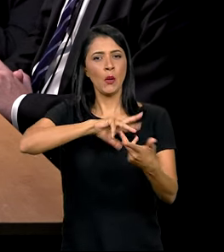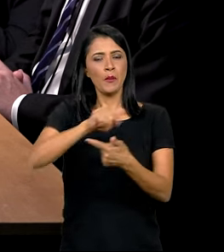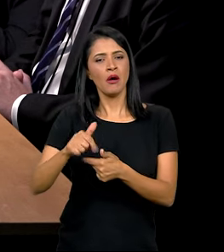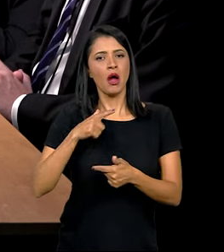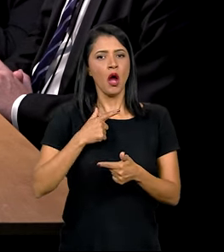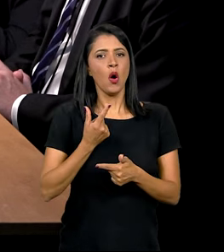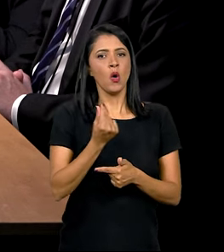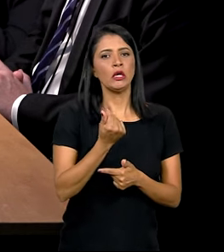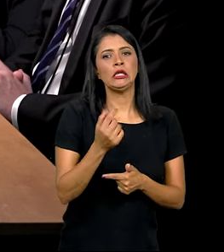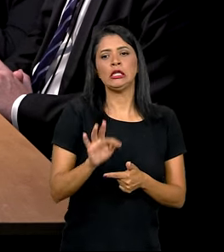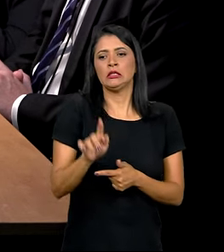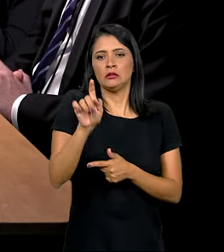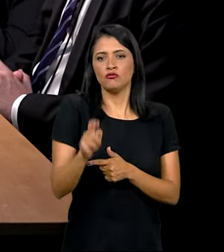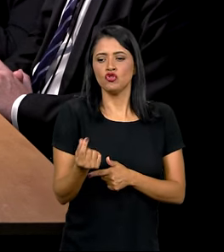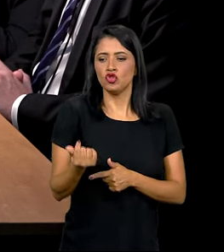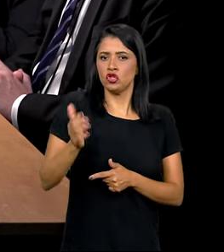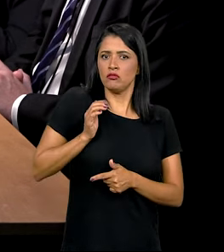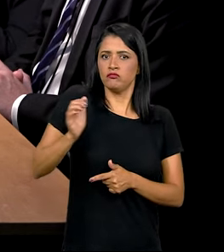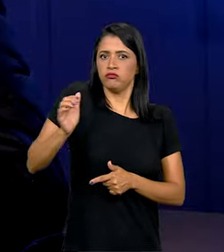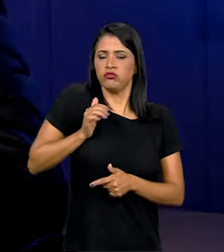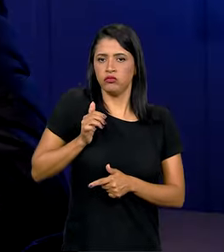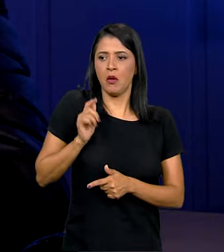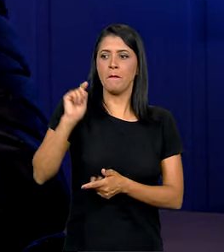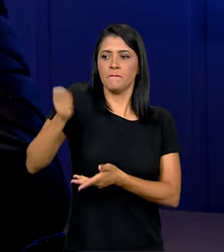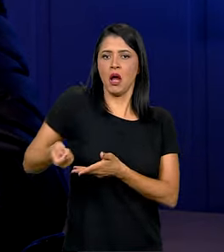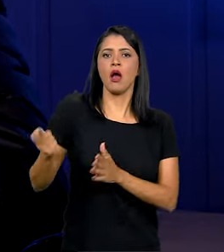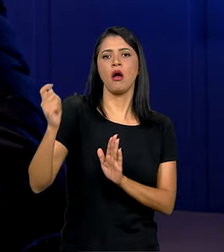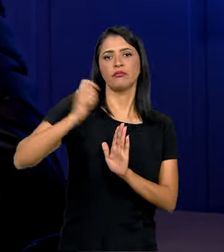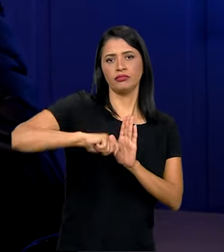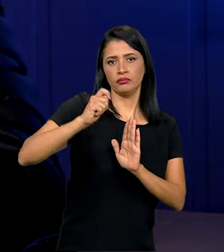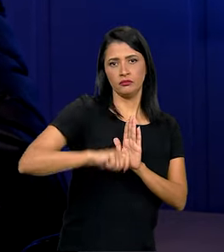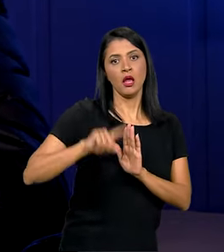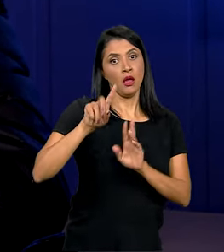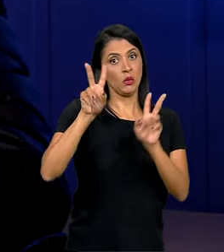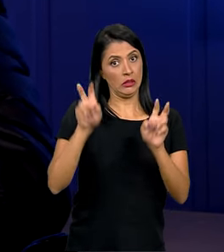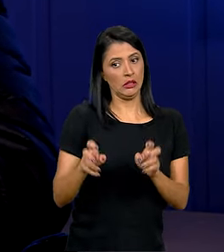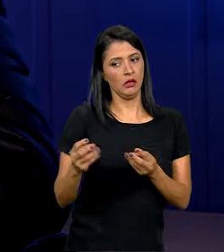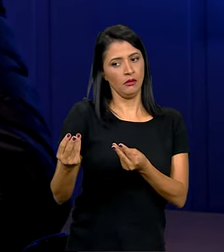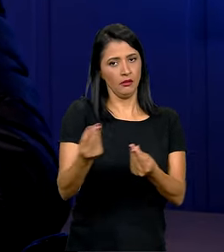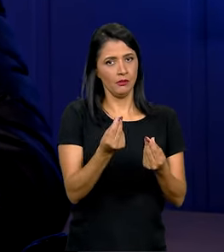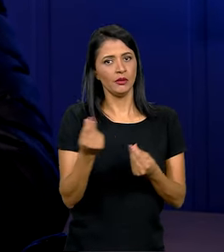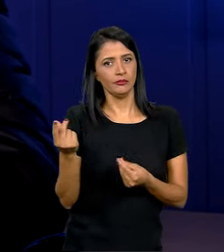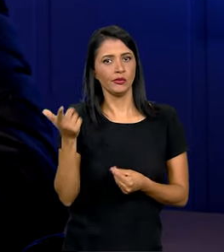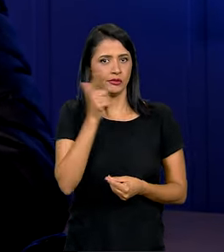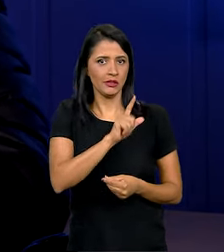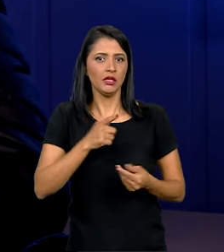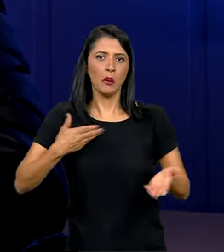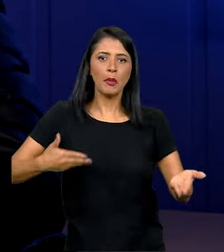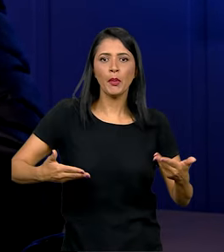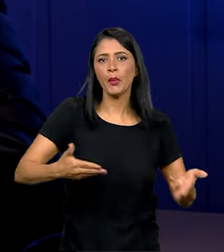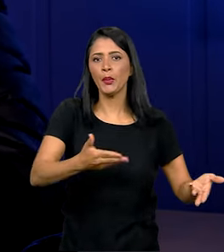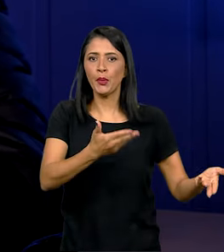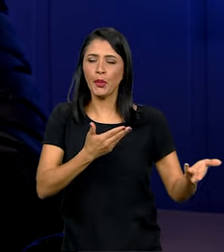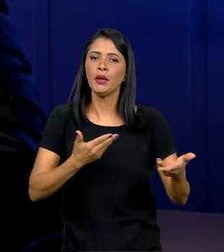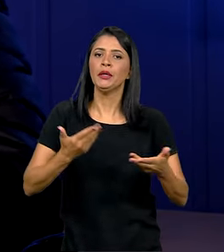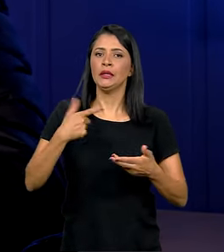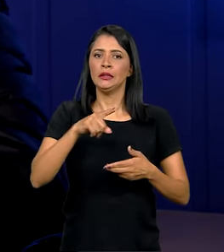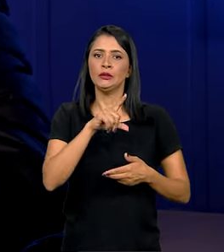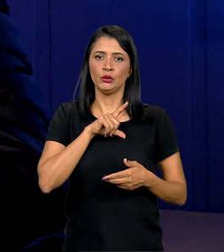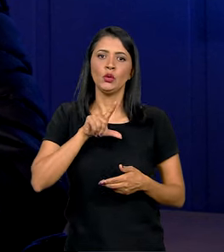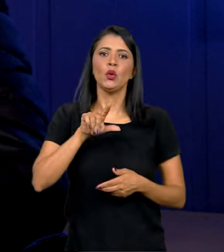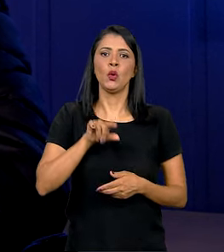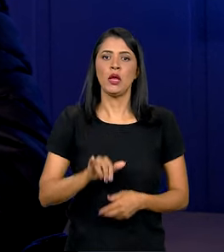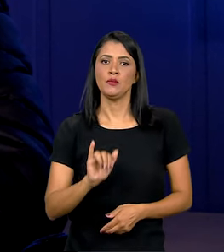também a taxação progressiva das grandes fortunas isso é um tema que é um tema super sensível e a gente conseguiu avançar dentro do do processo do